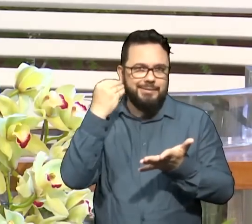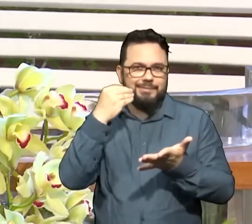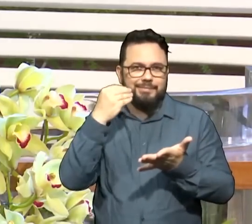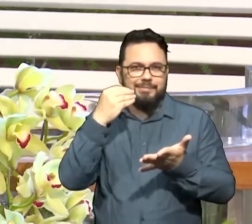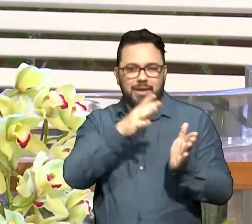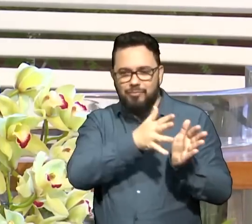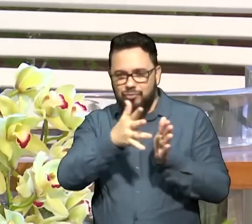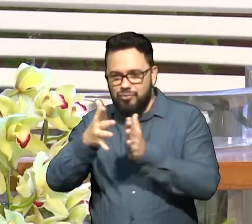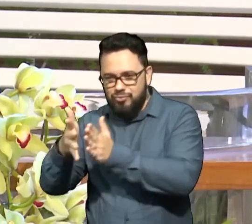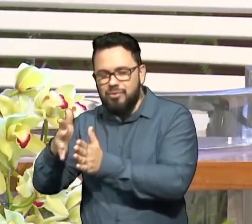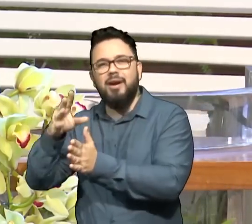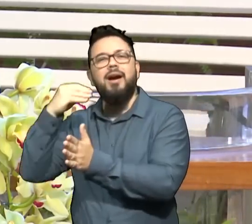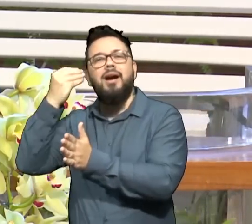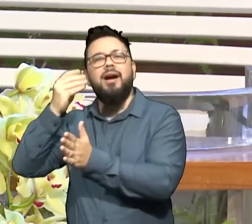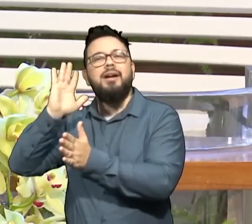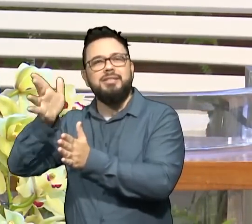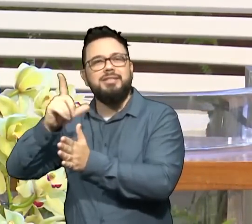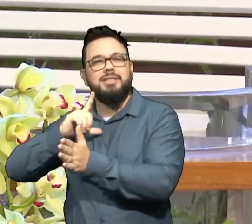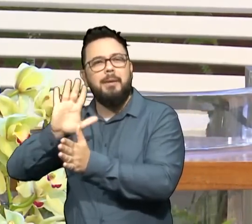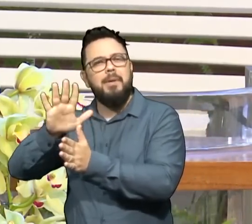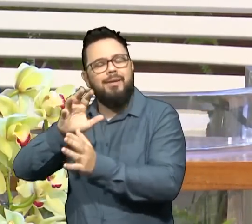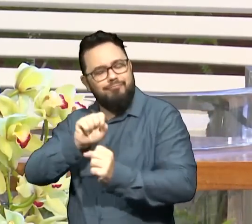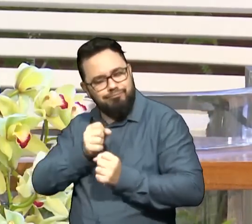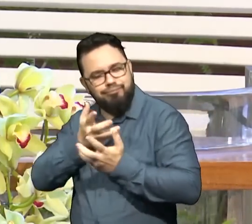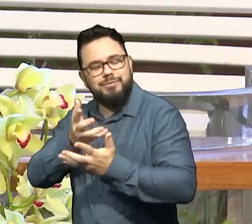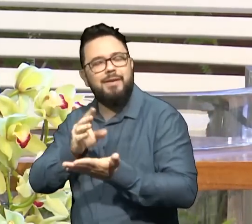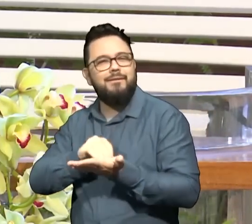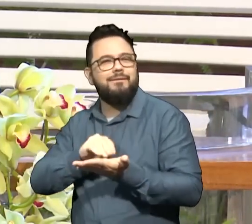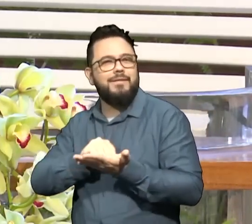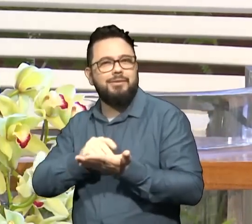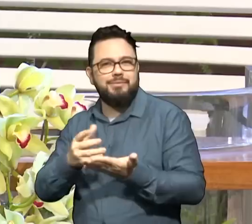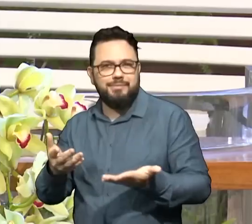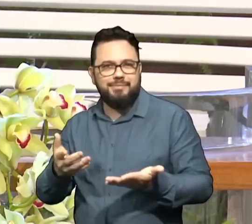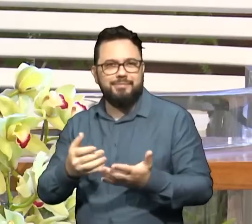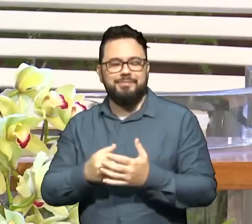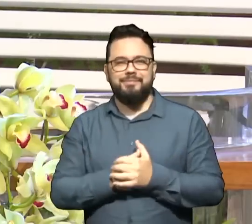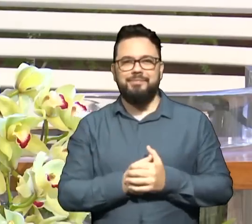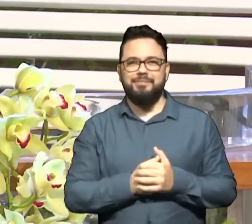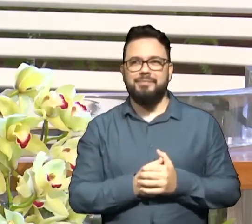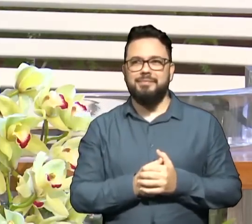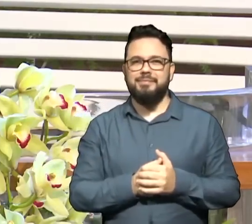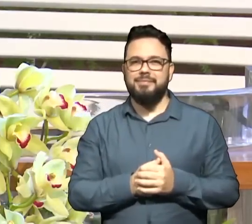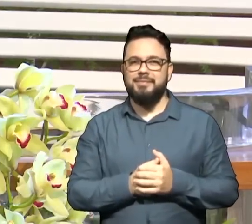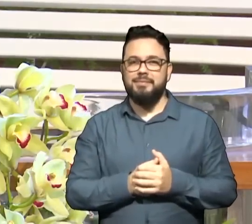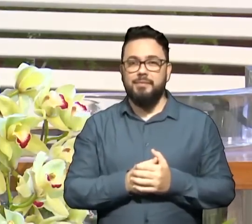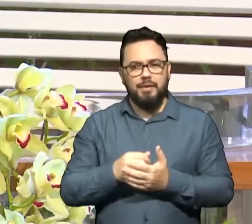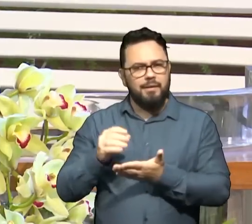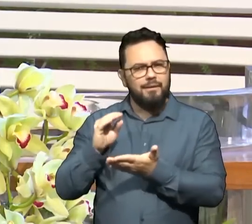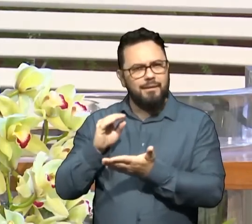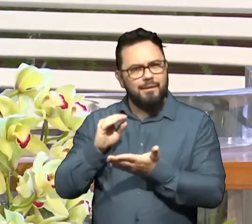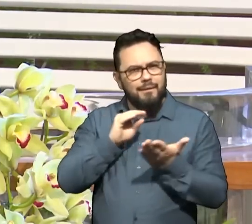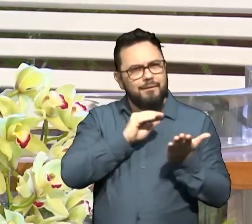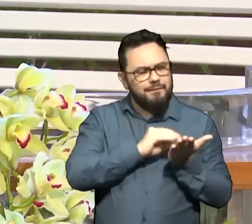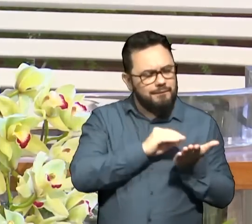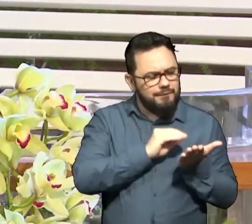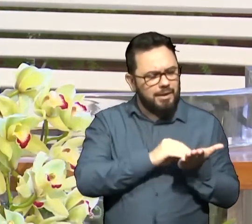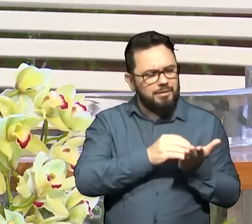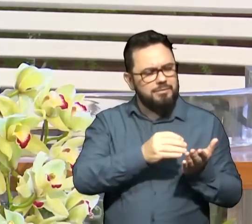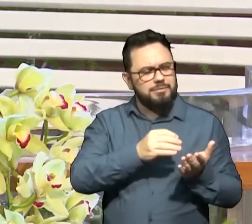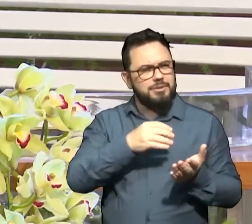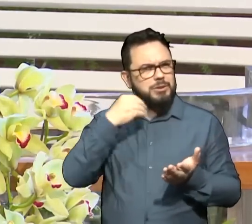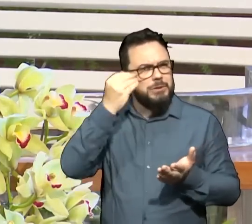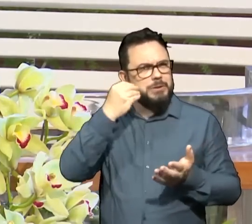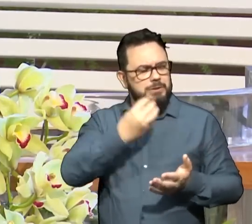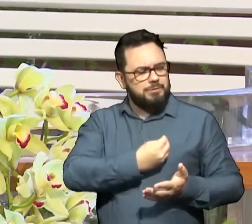na frente você tem experiência de vida mas não tem aquela energia toda mais e faltando a experiência de vida o que que acontece o grande problema é que